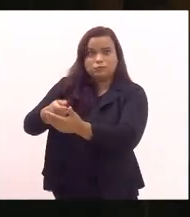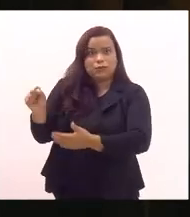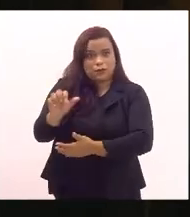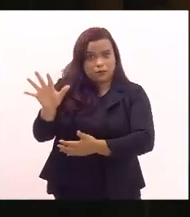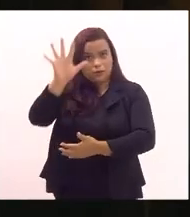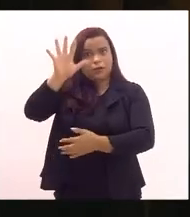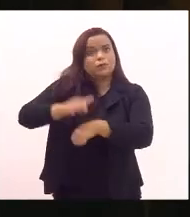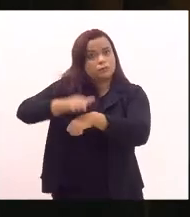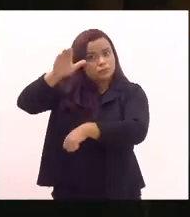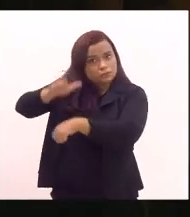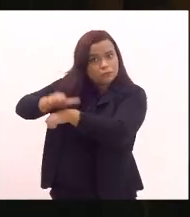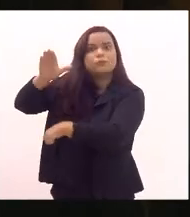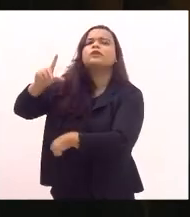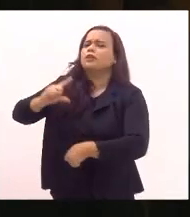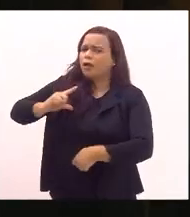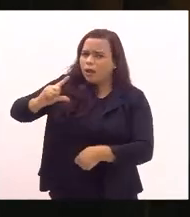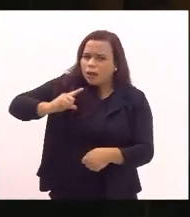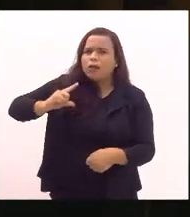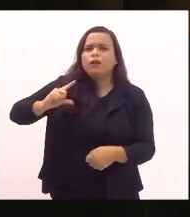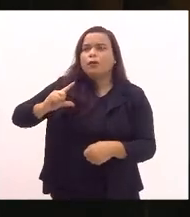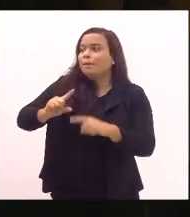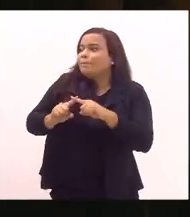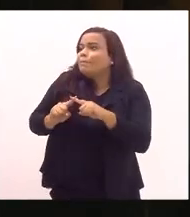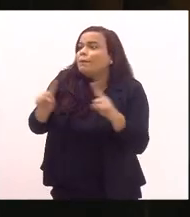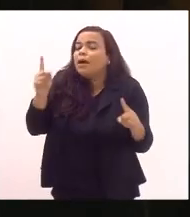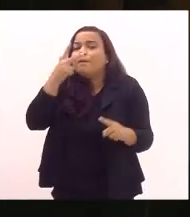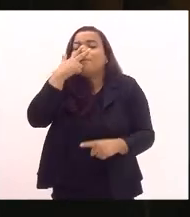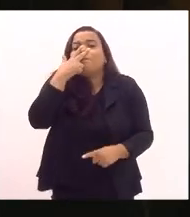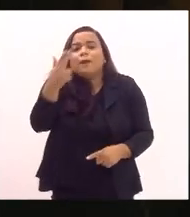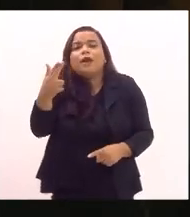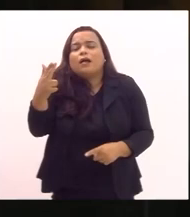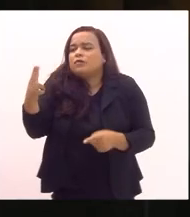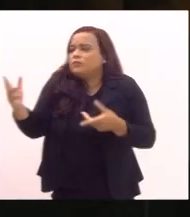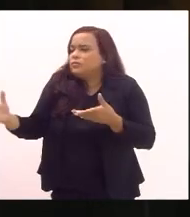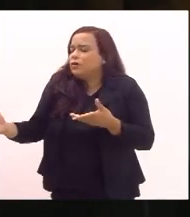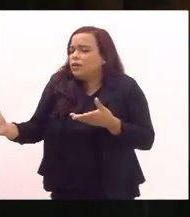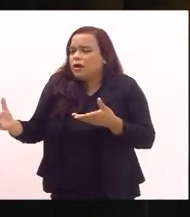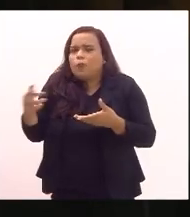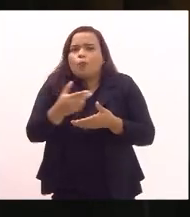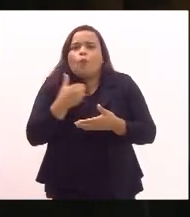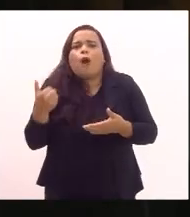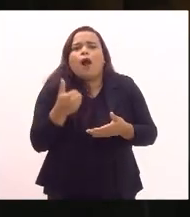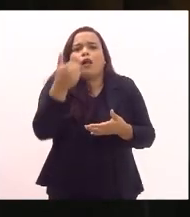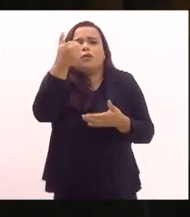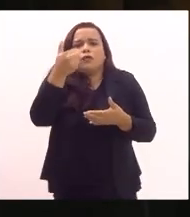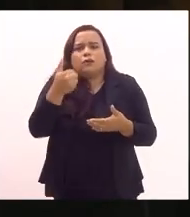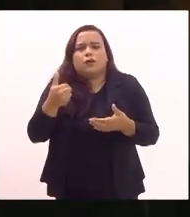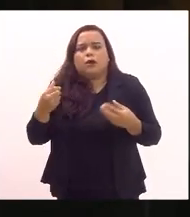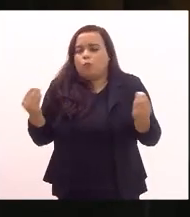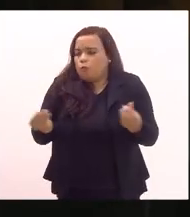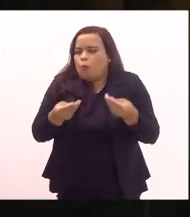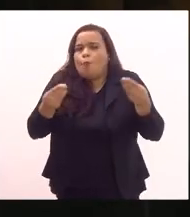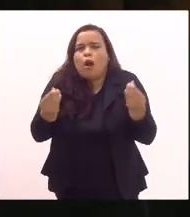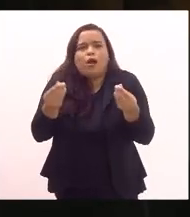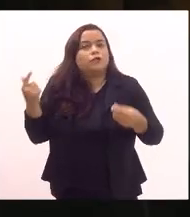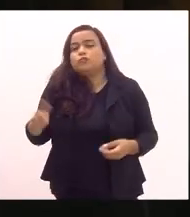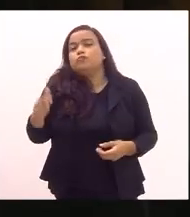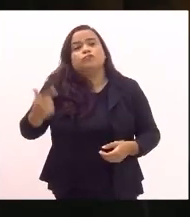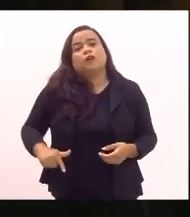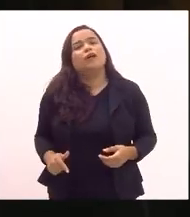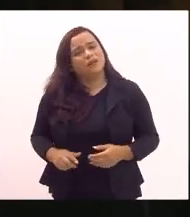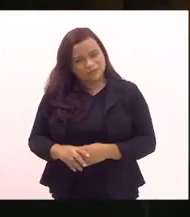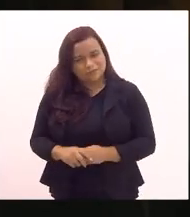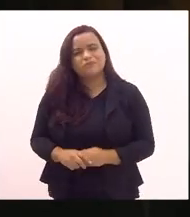aumenta de uma forma significativa mas não se tem um retorno na qualidade dos transportes público